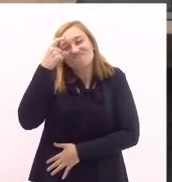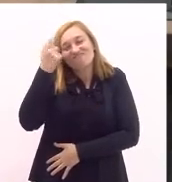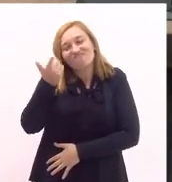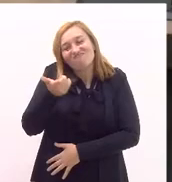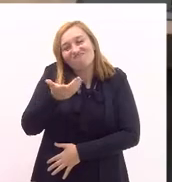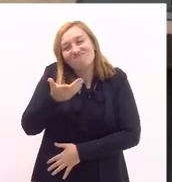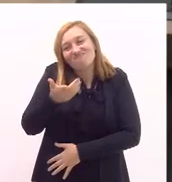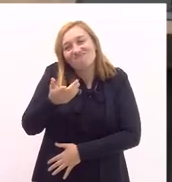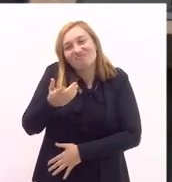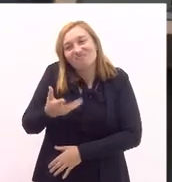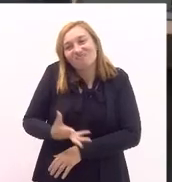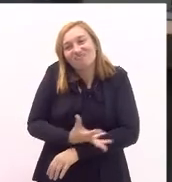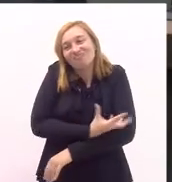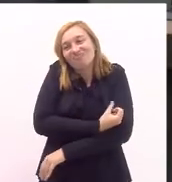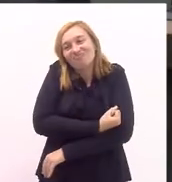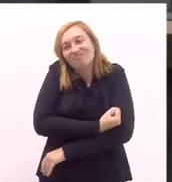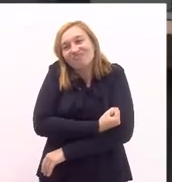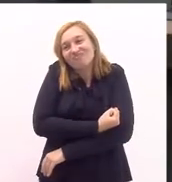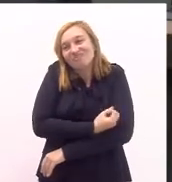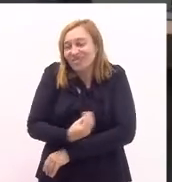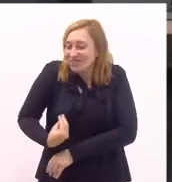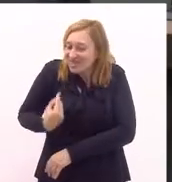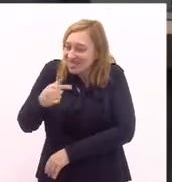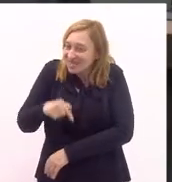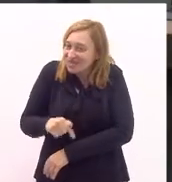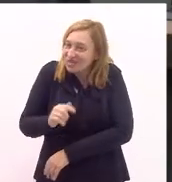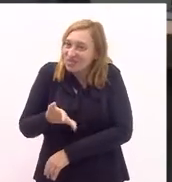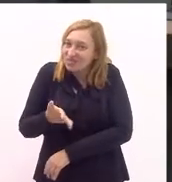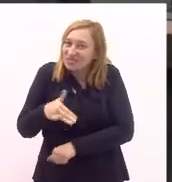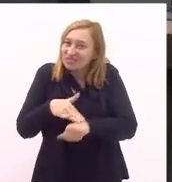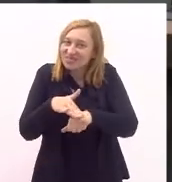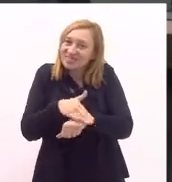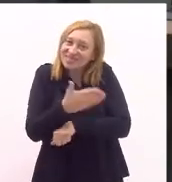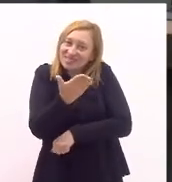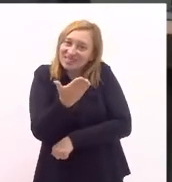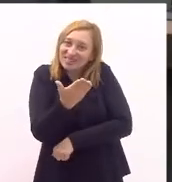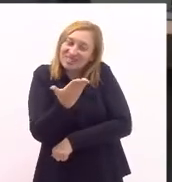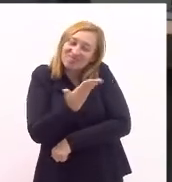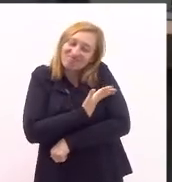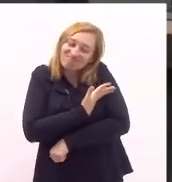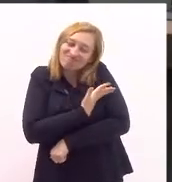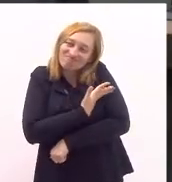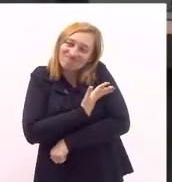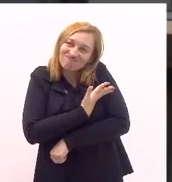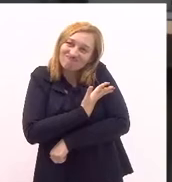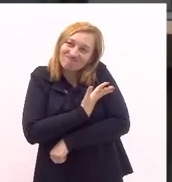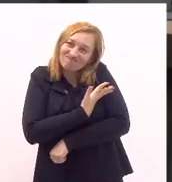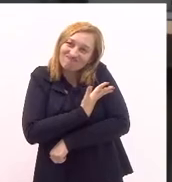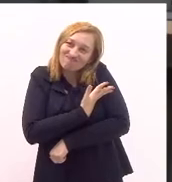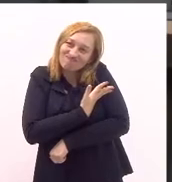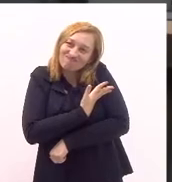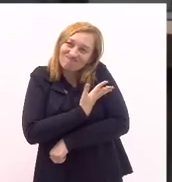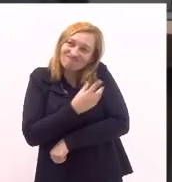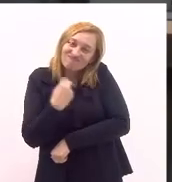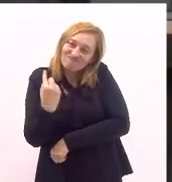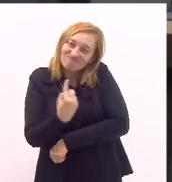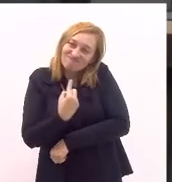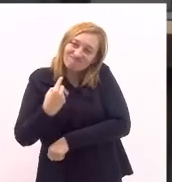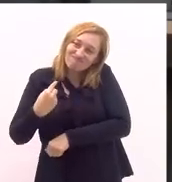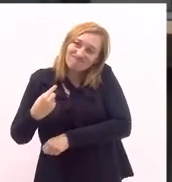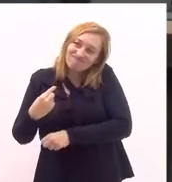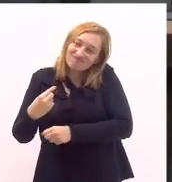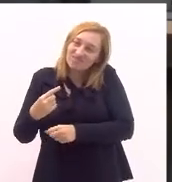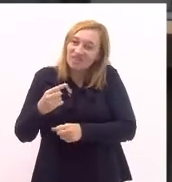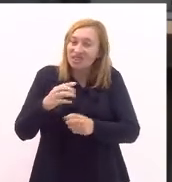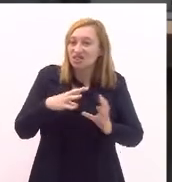mas o que me emociona tá aqui hoje falando com você com a minha amiga não nós vimos de